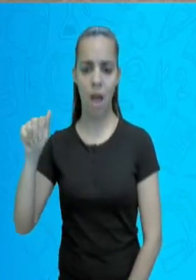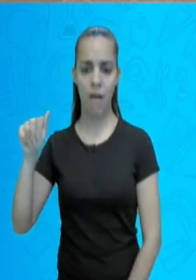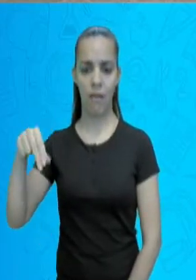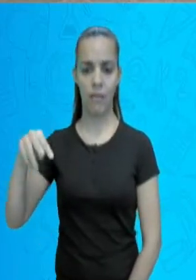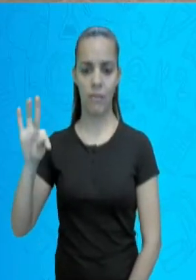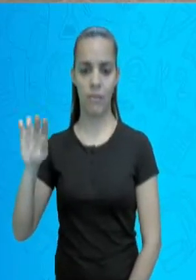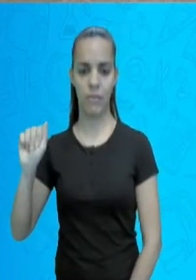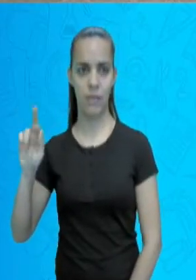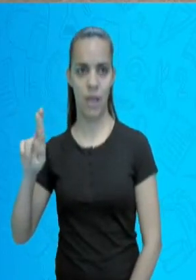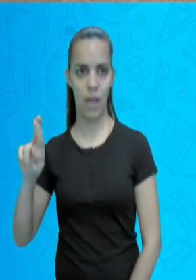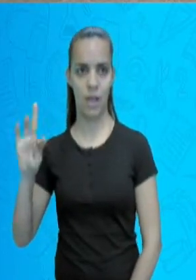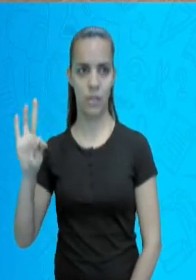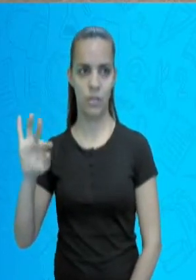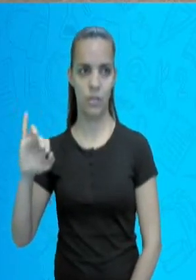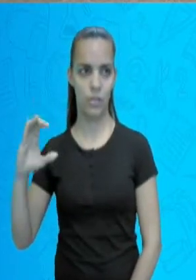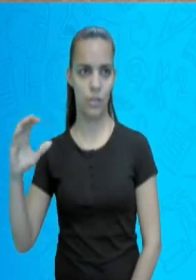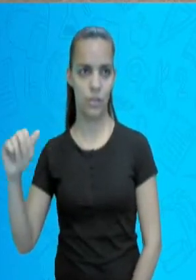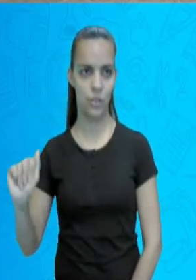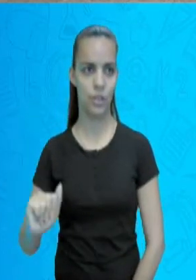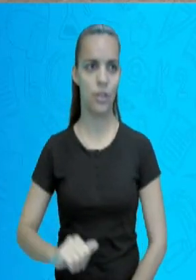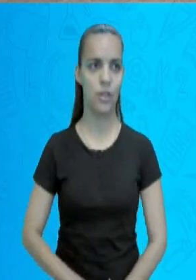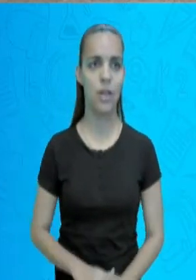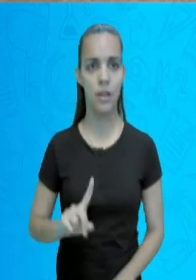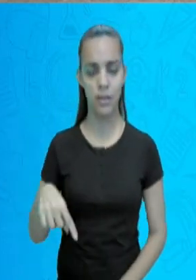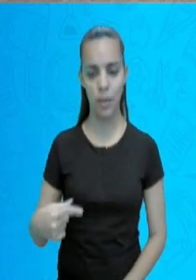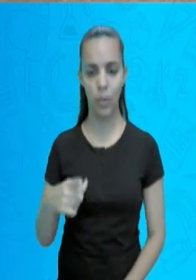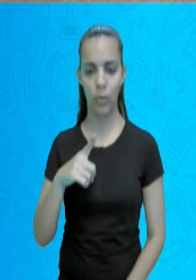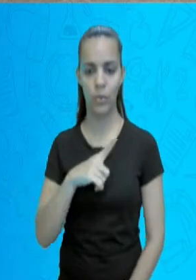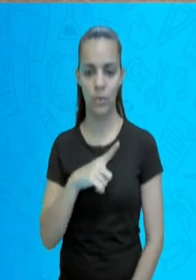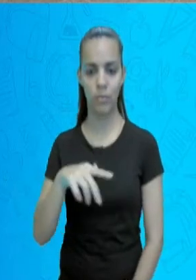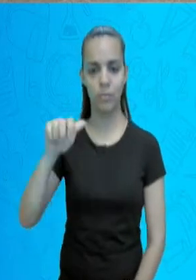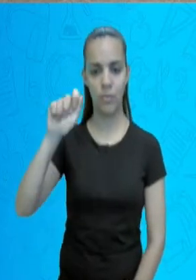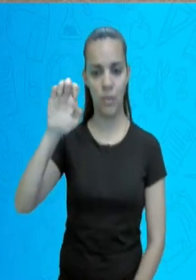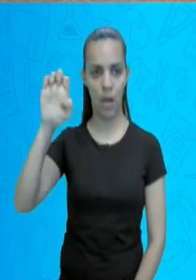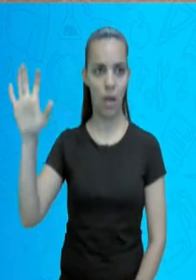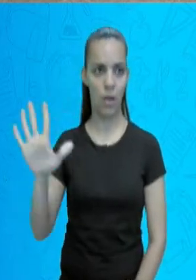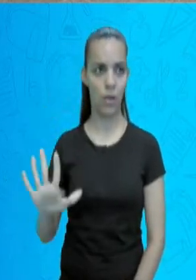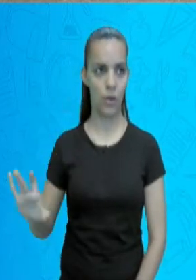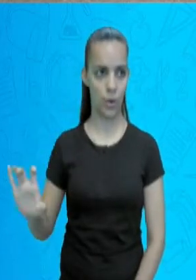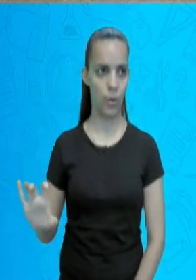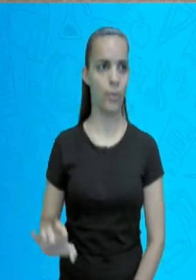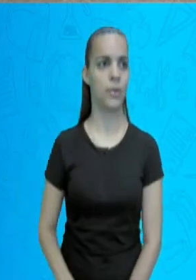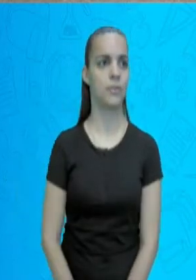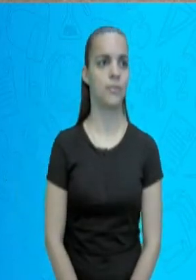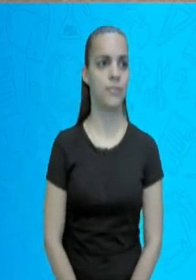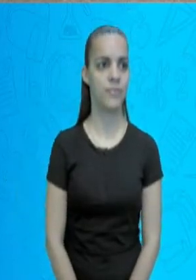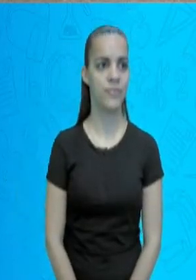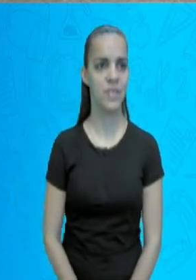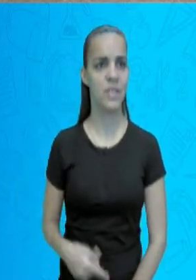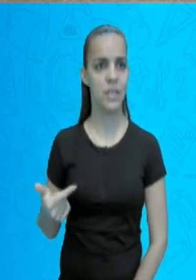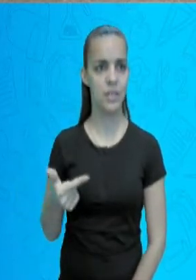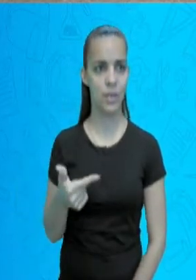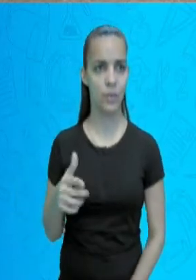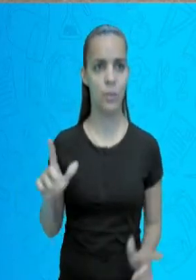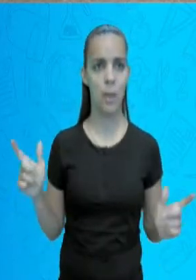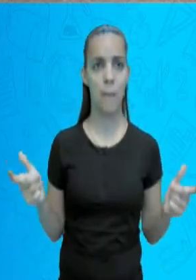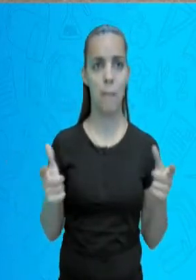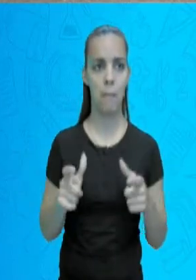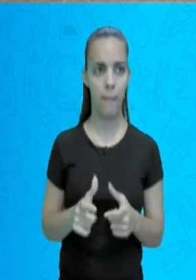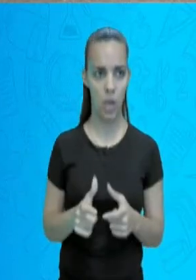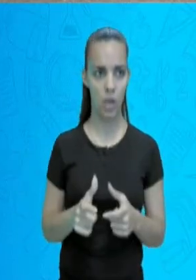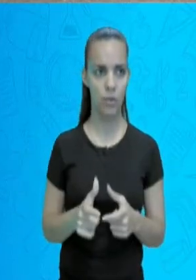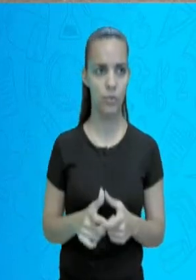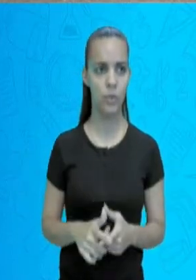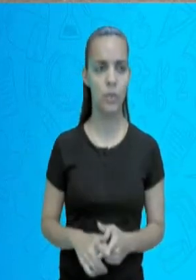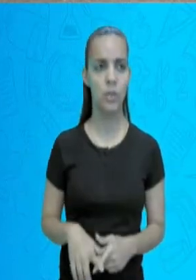Aí vem a Europa, ok? É o segundo menor em extensão.